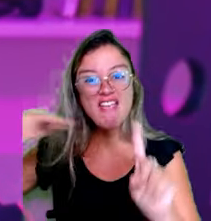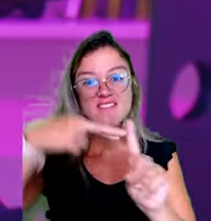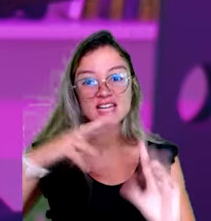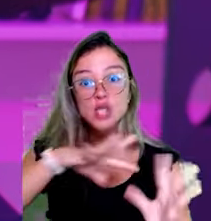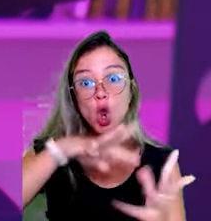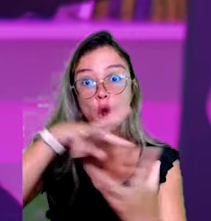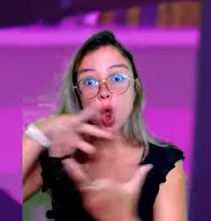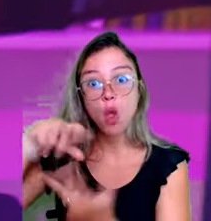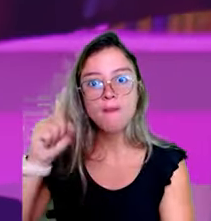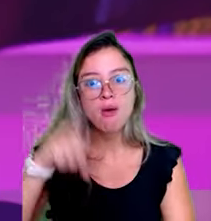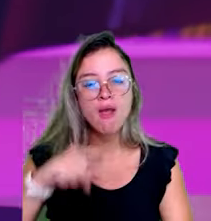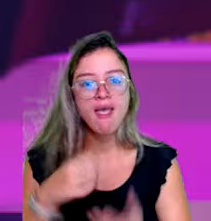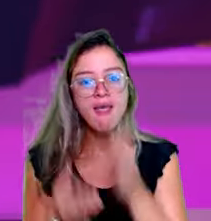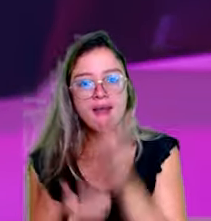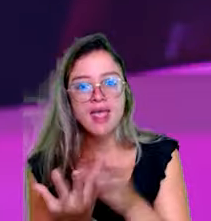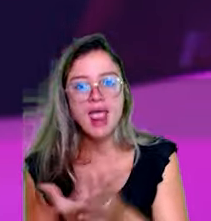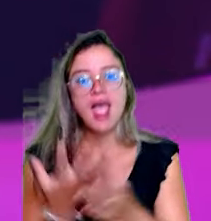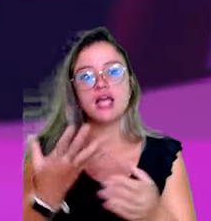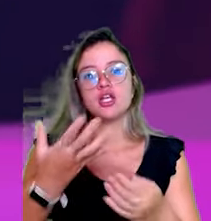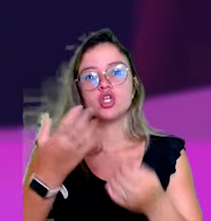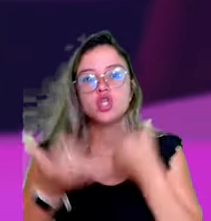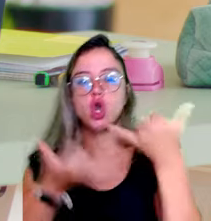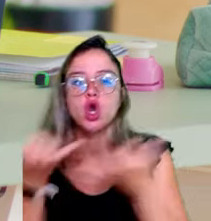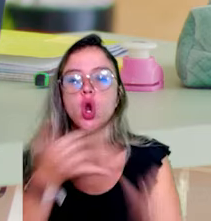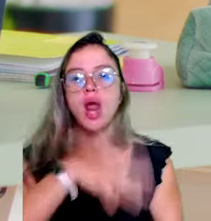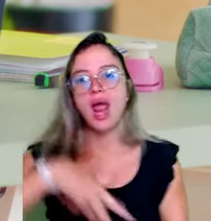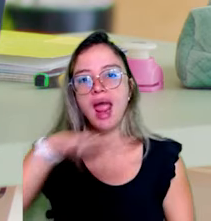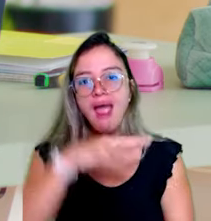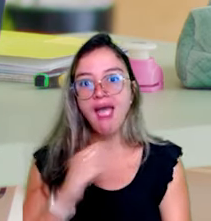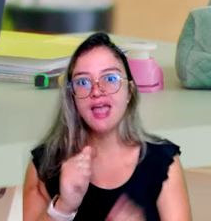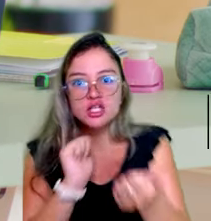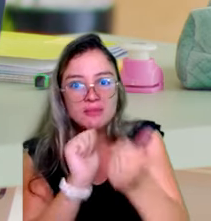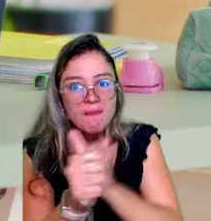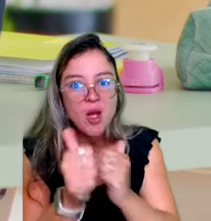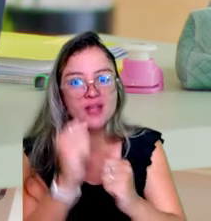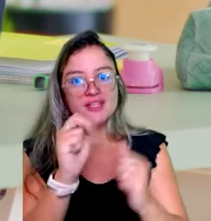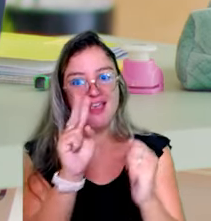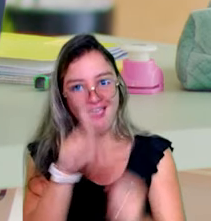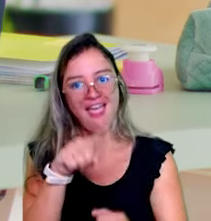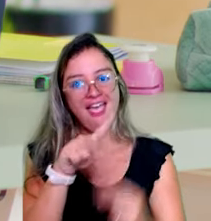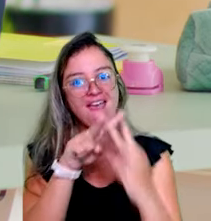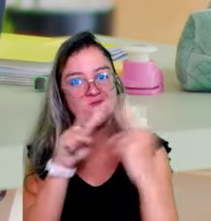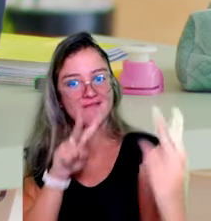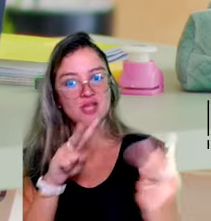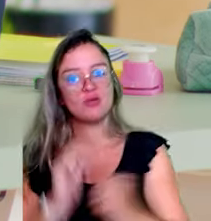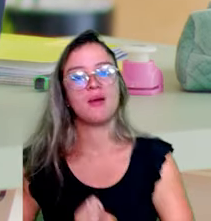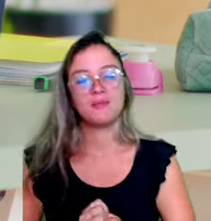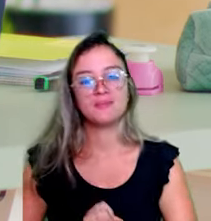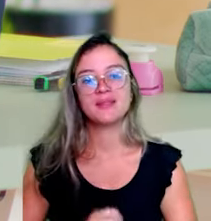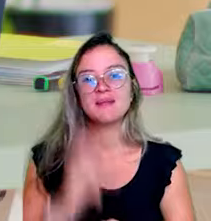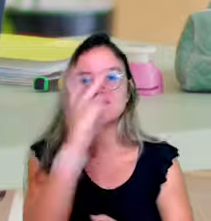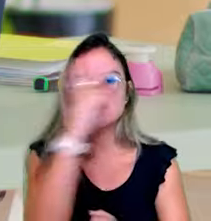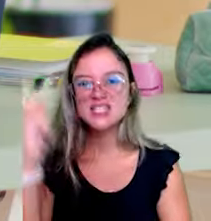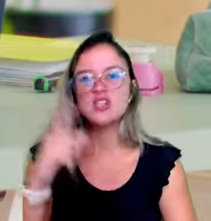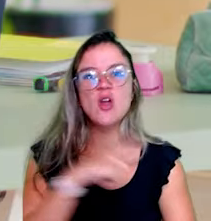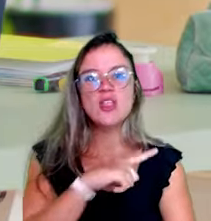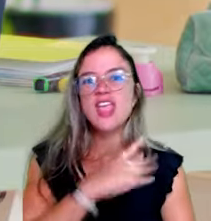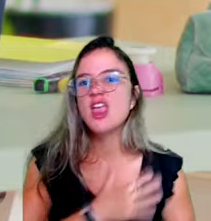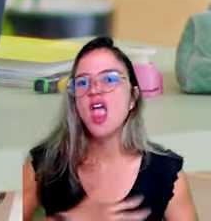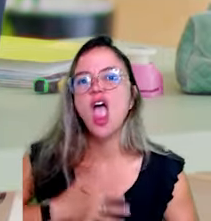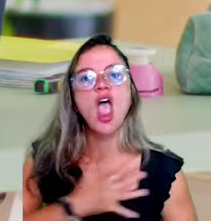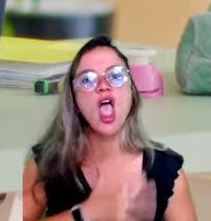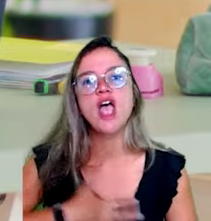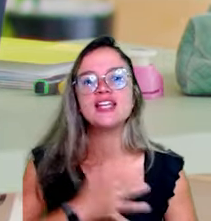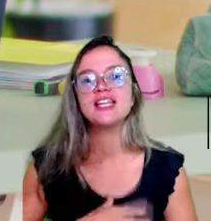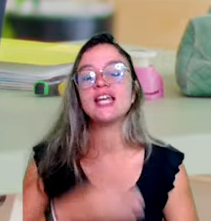de jogos e no cenário competitivo dos esportes. Com grandes torneios, jogadores profissionais e um público fiel, os esportes movimentam bilhões